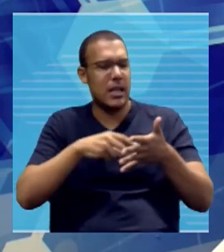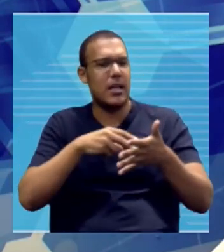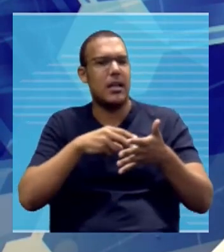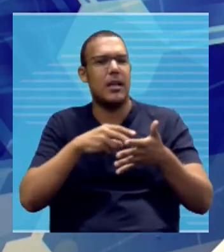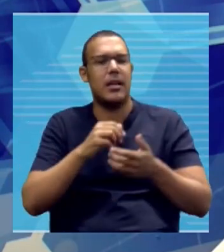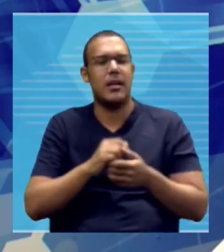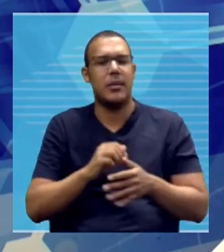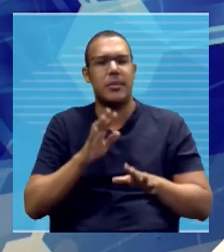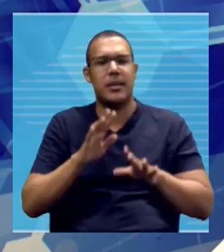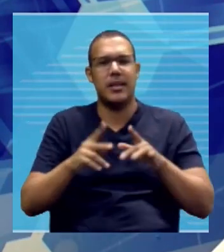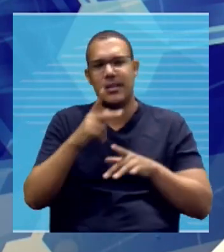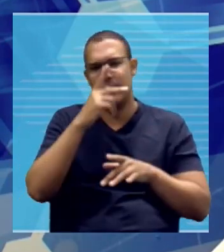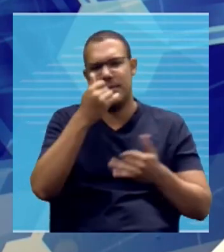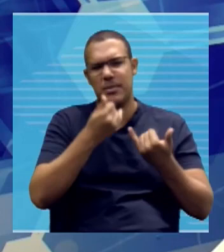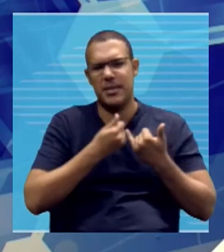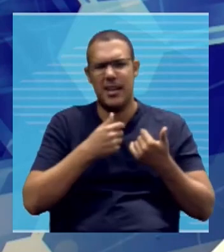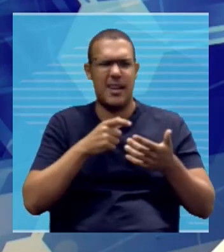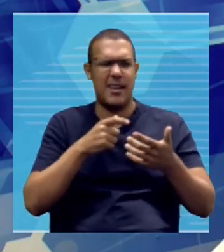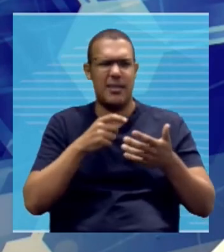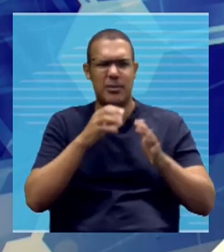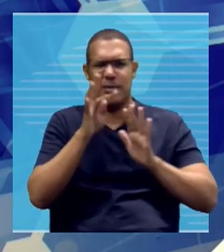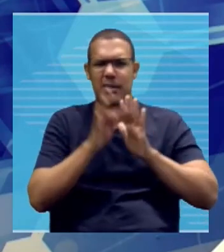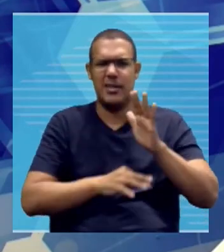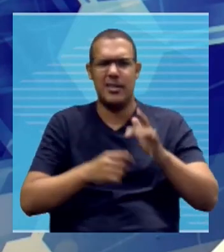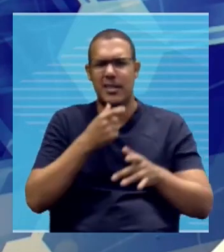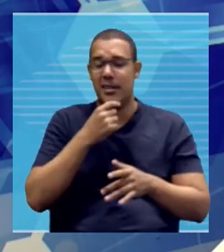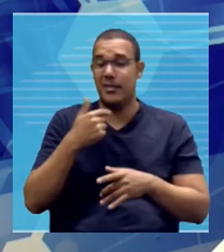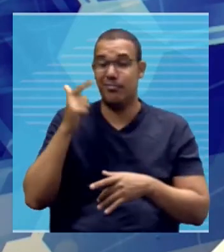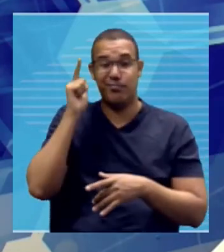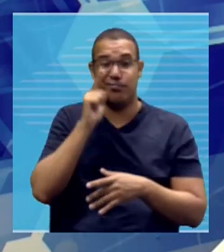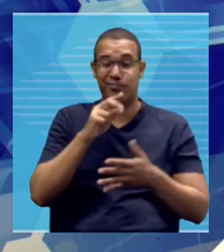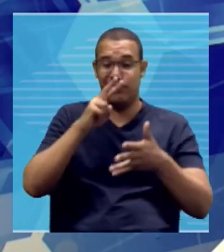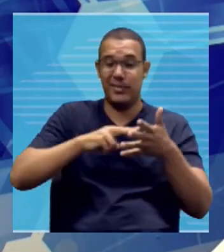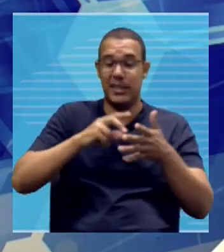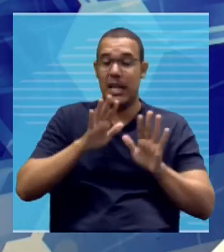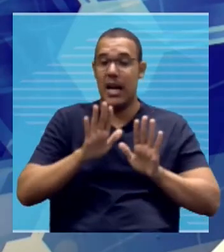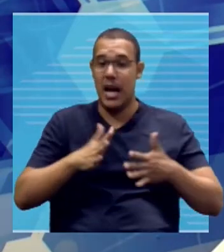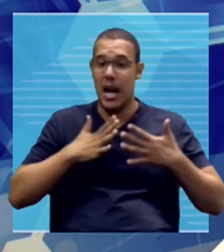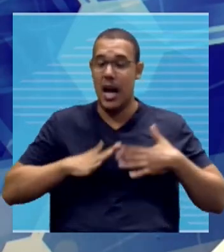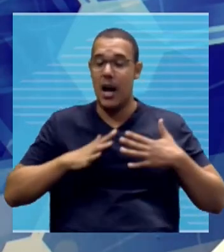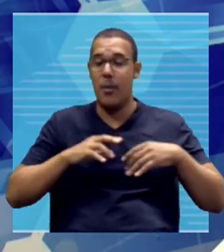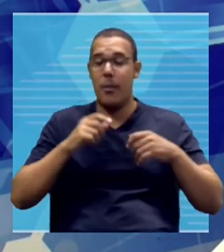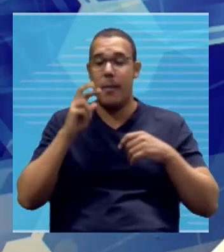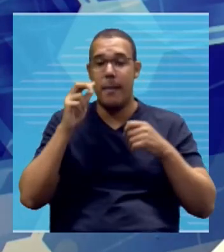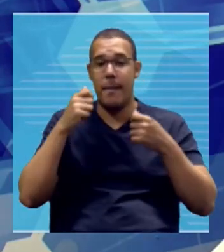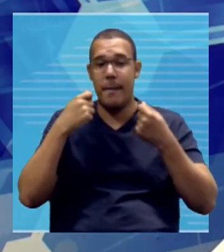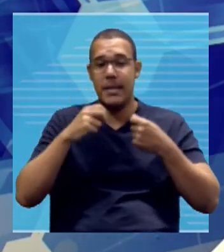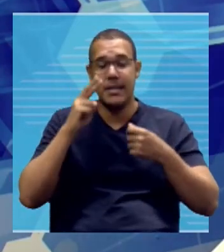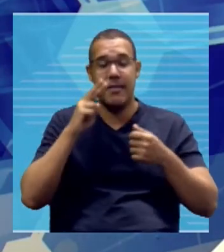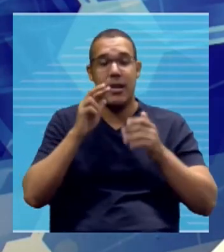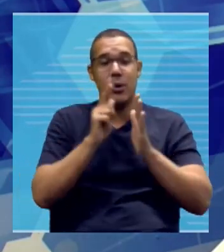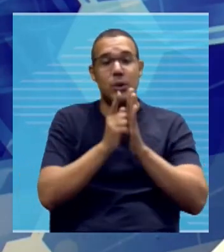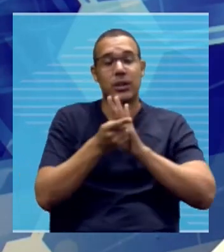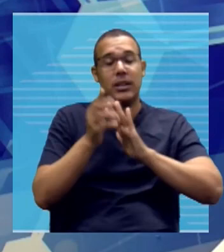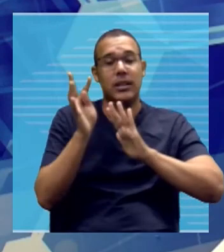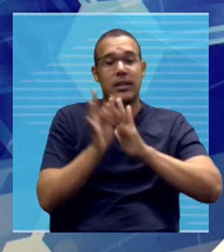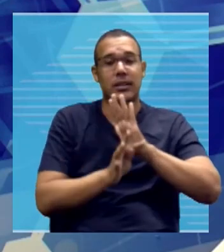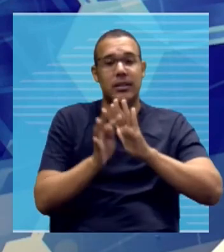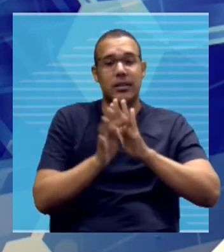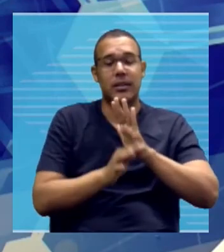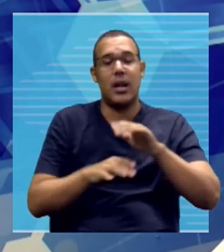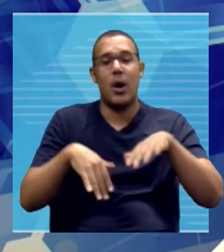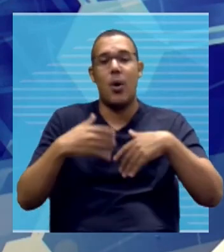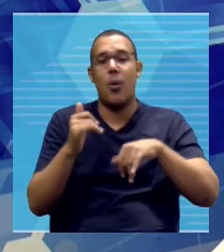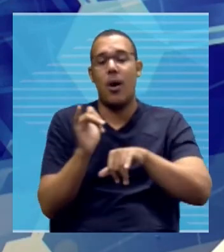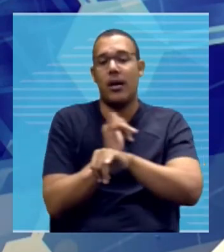não consigo não sei ler calma Dá uma olhadinha no gênero gênero do discurso vai te ajudar quais são as estratégias